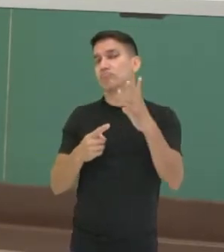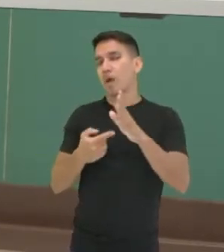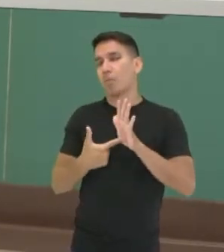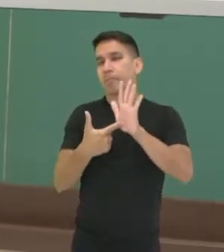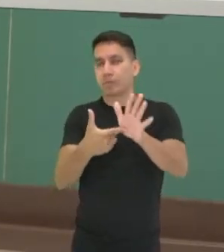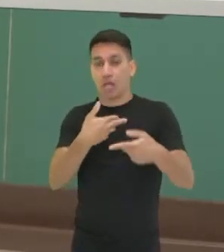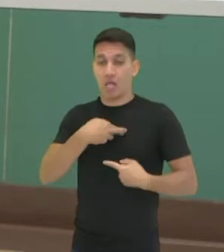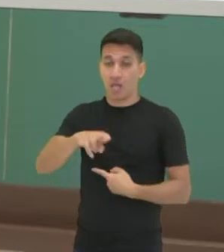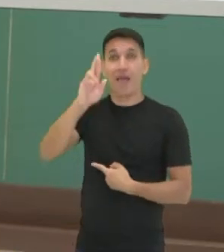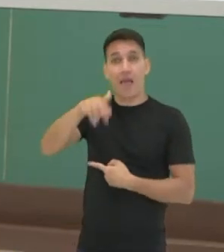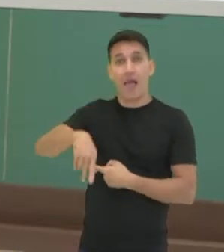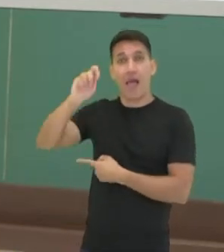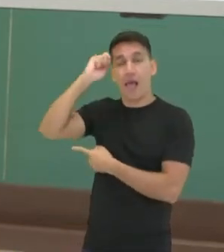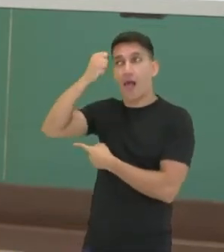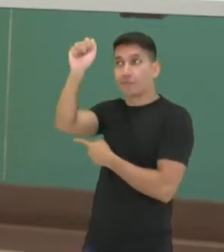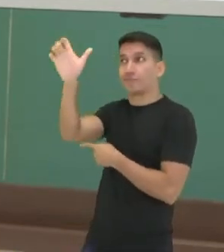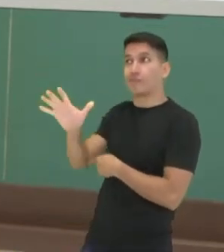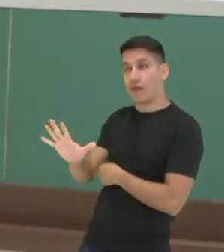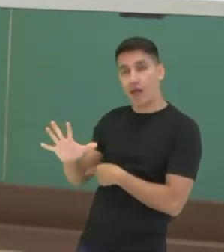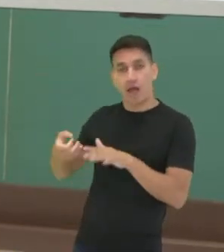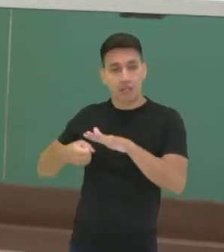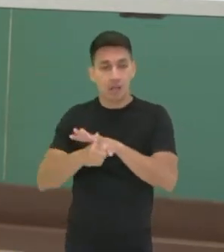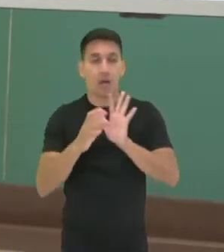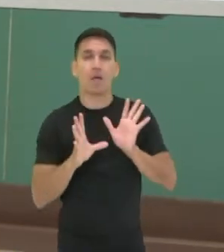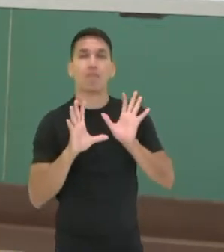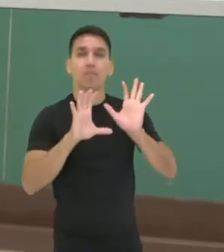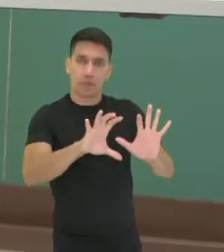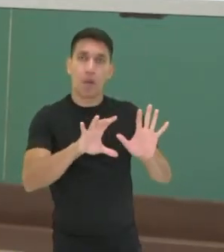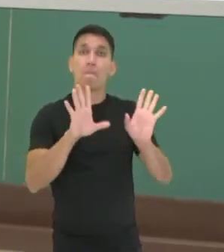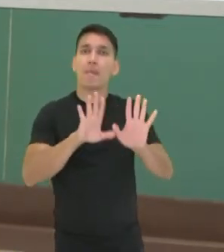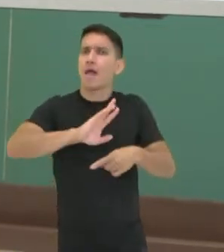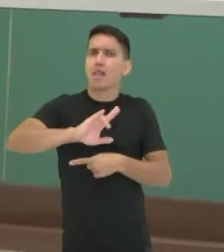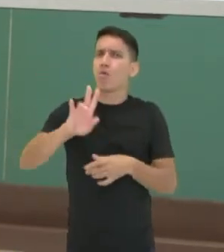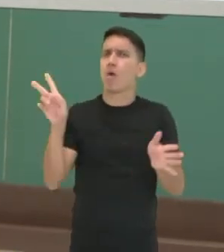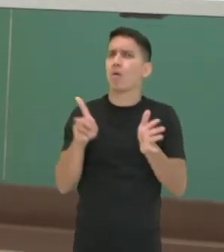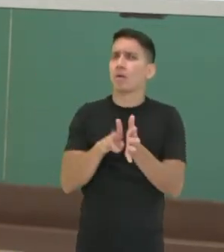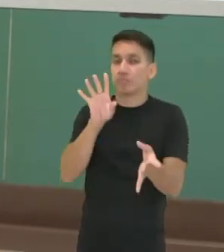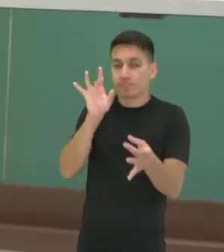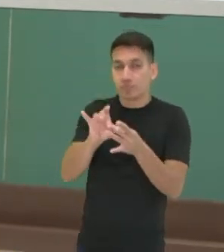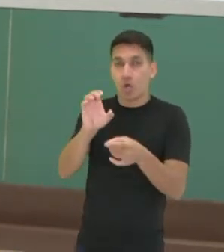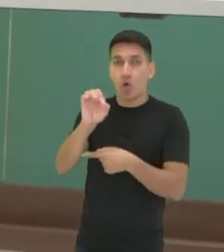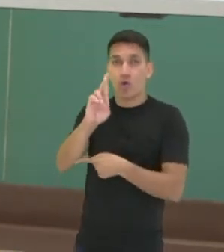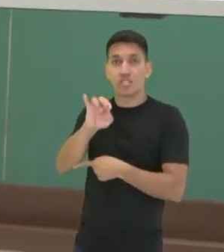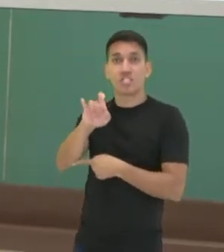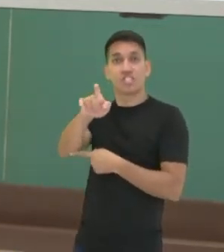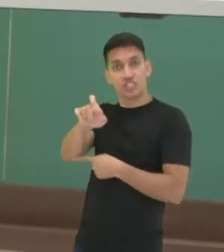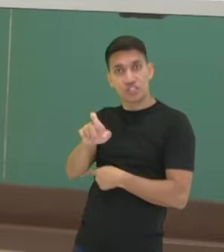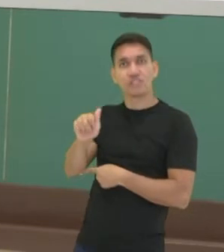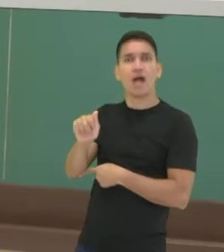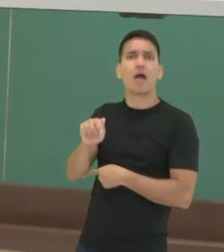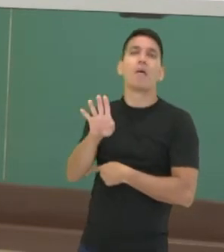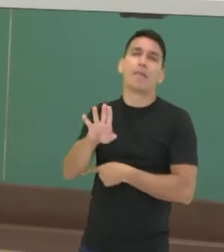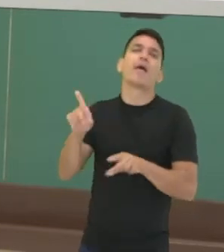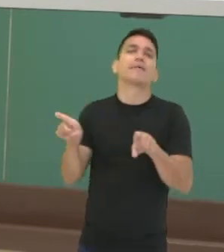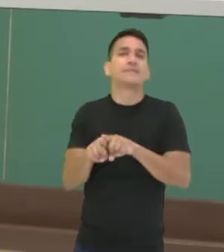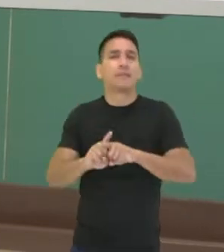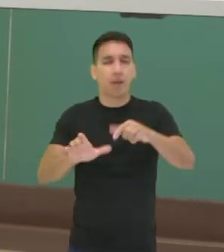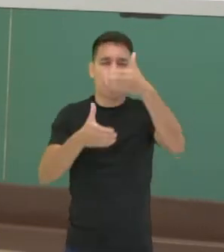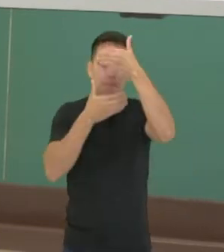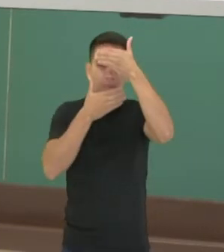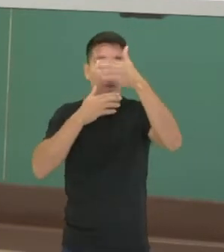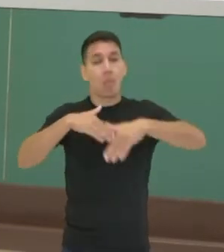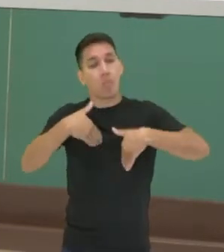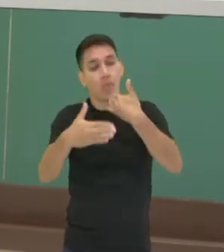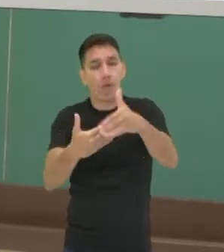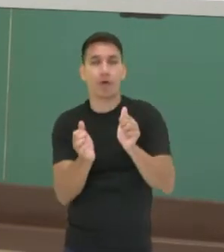Brasil é africana, mas não apenas o culto aos orixás. Também o islamismo veio no processo de